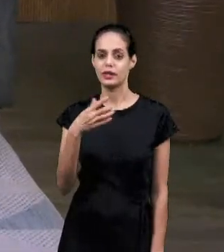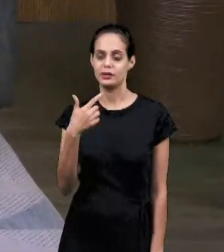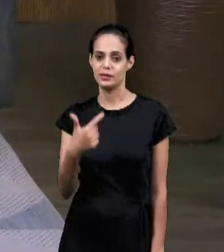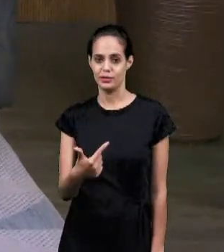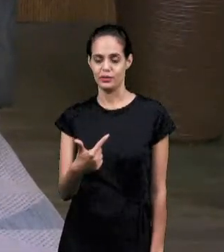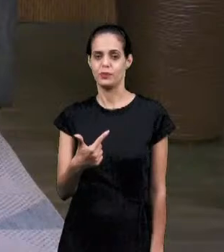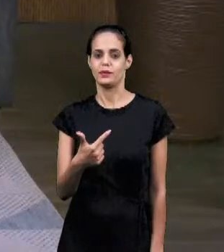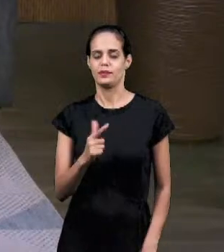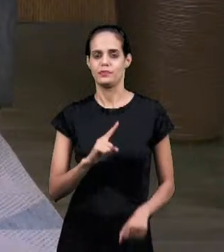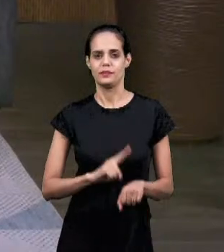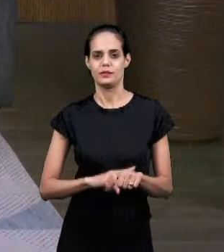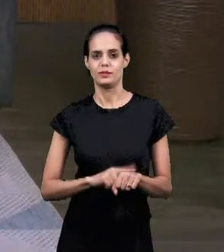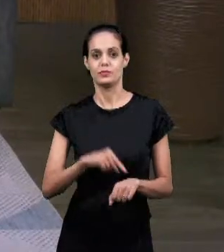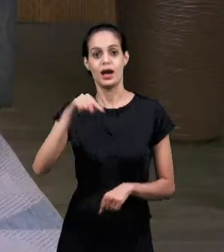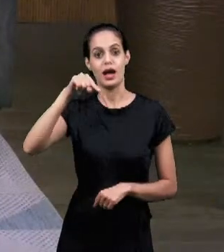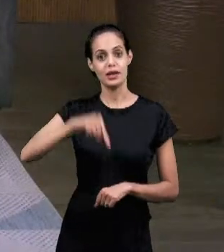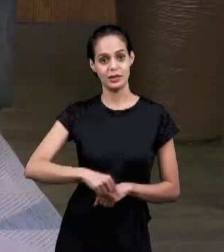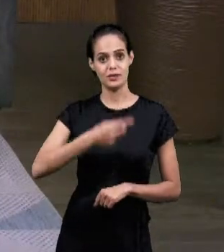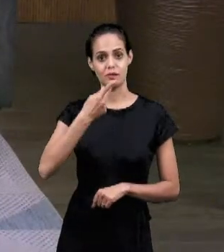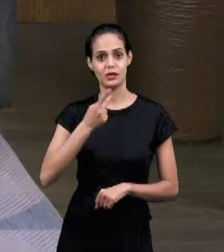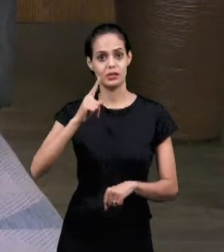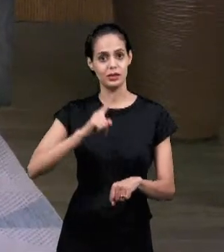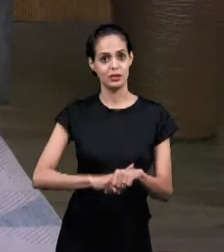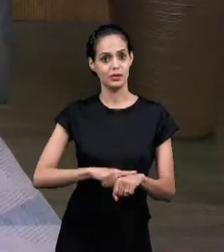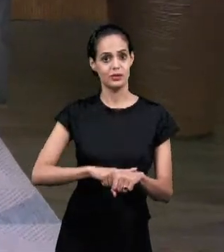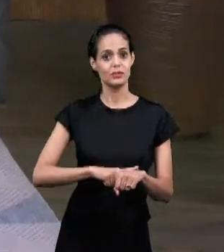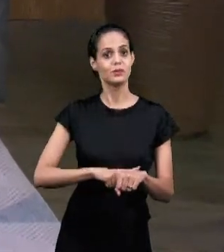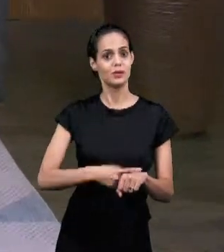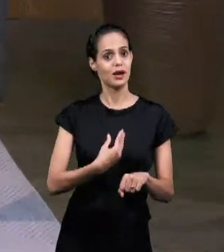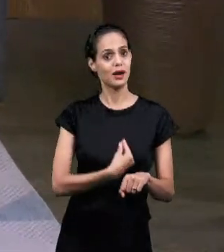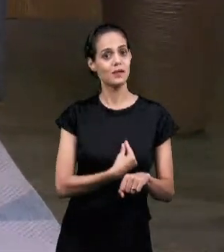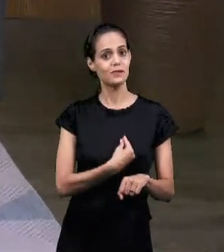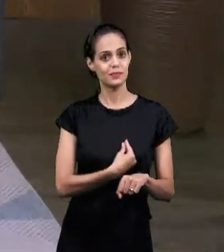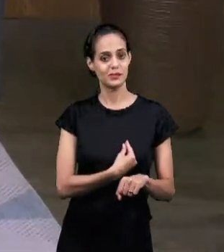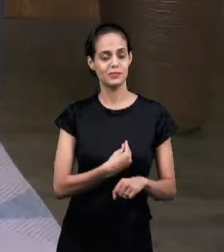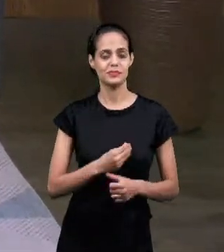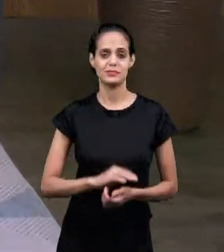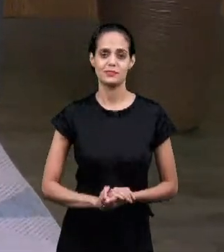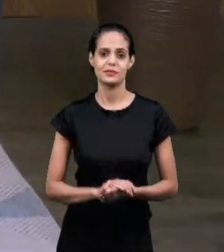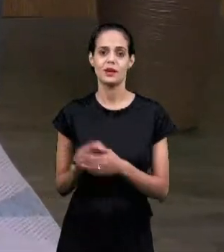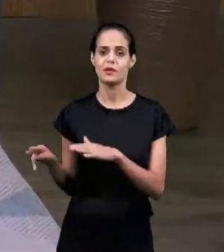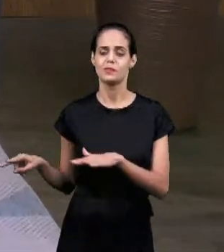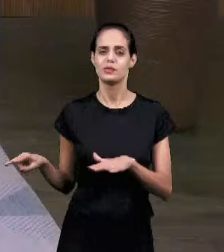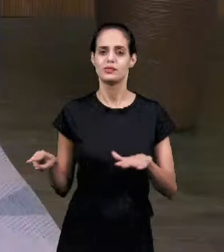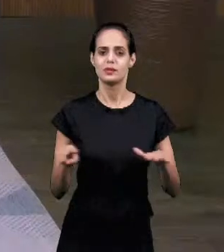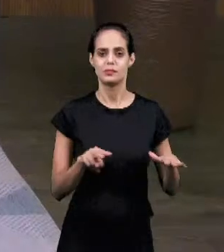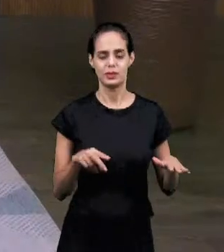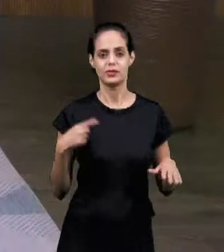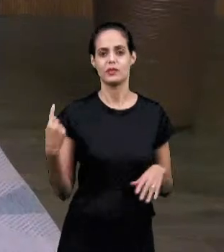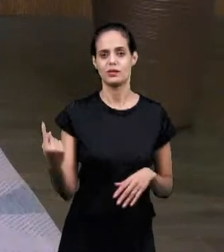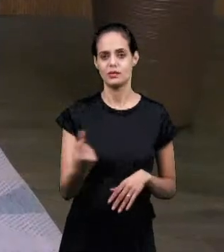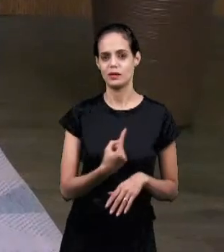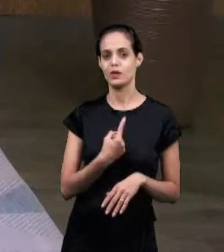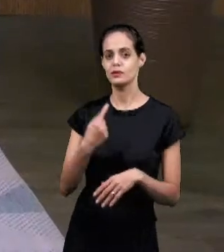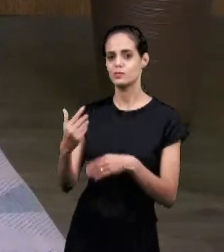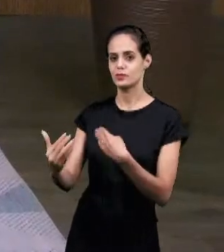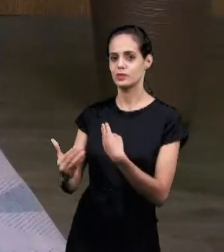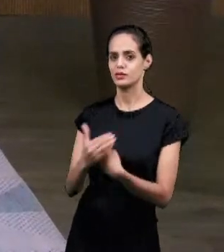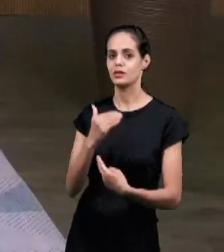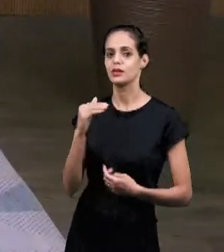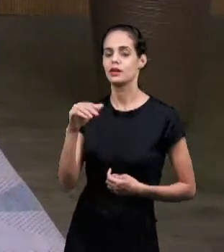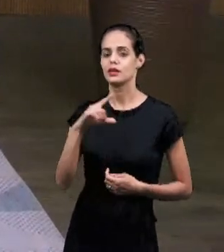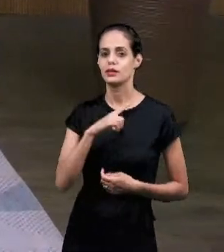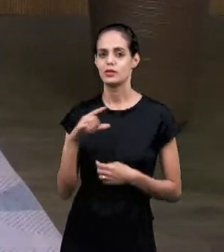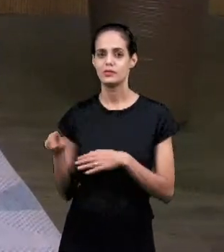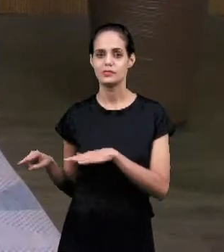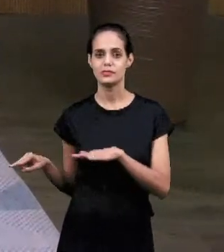aqui dos nossos estúdios. Aliás, essa semana, e é uma orientação que nós recebemos, né, durante esta